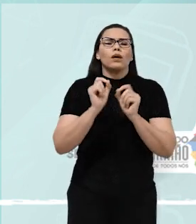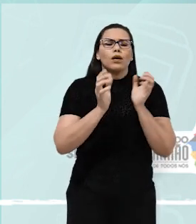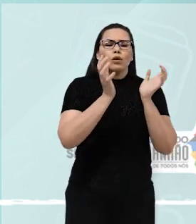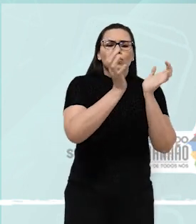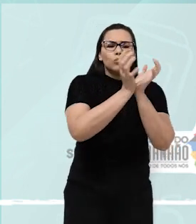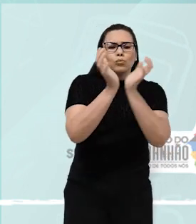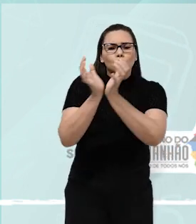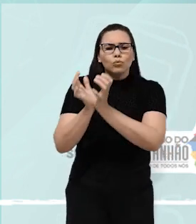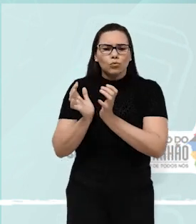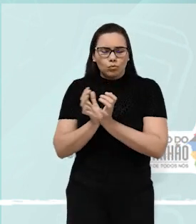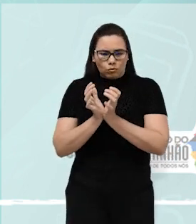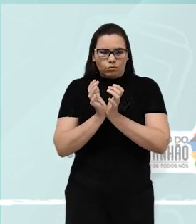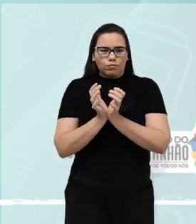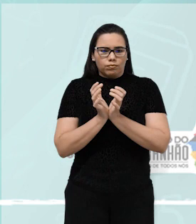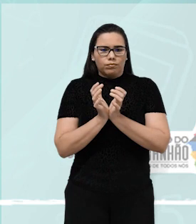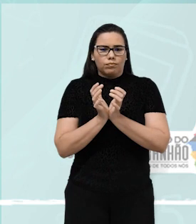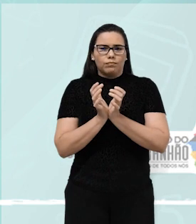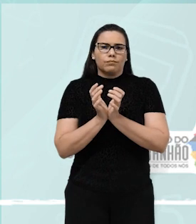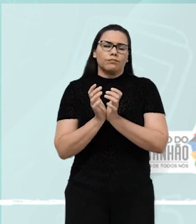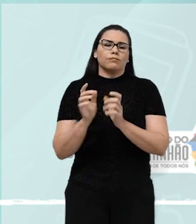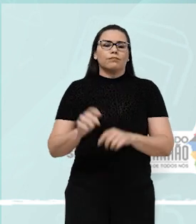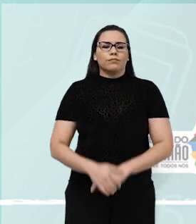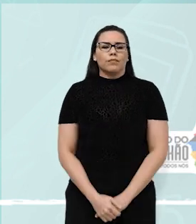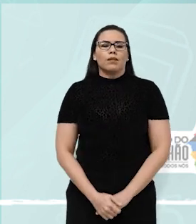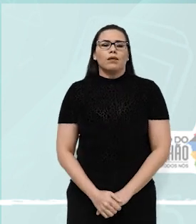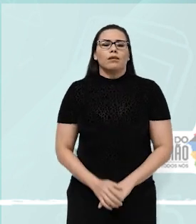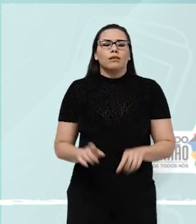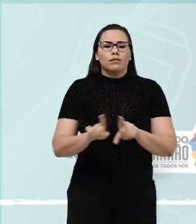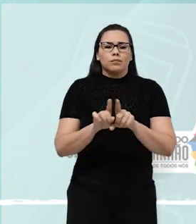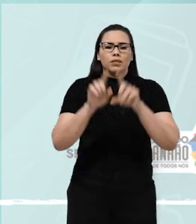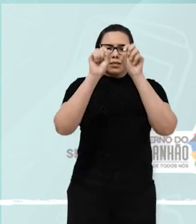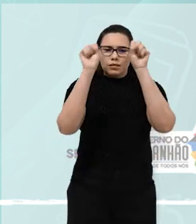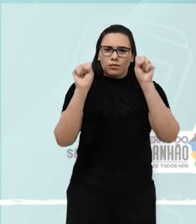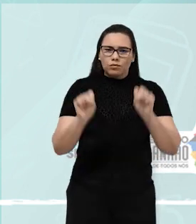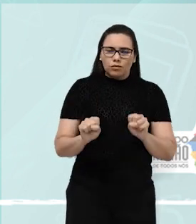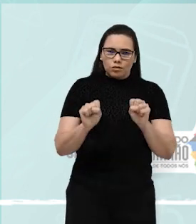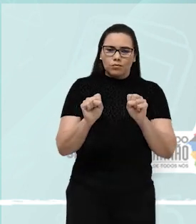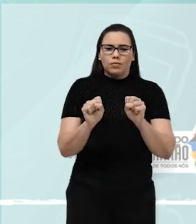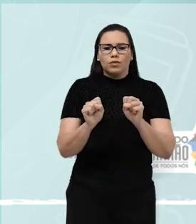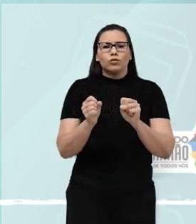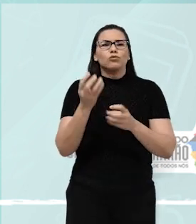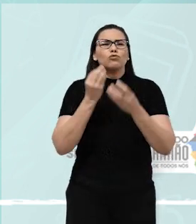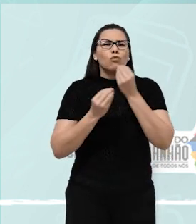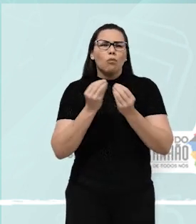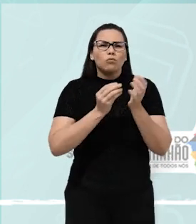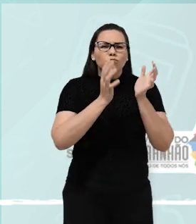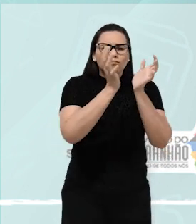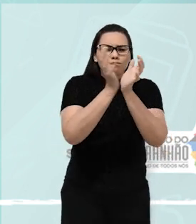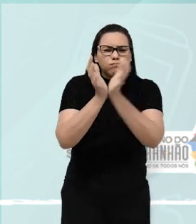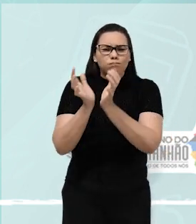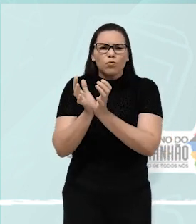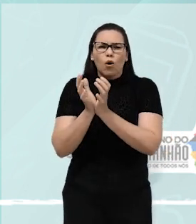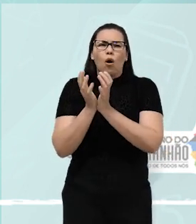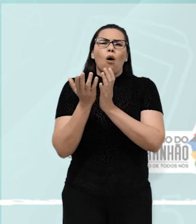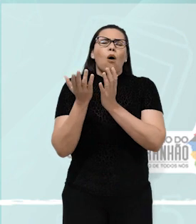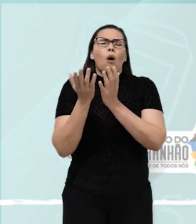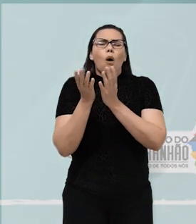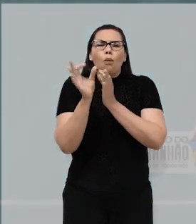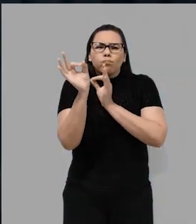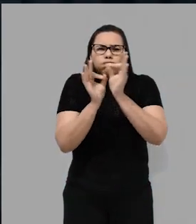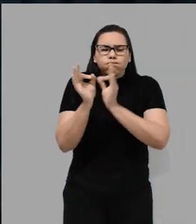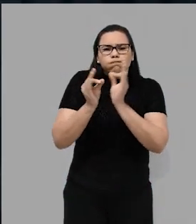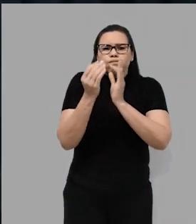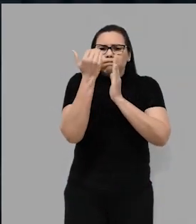evolutivo. E aí nós vamos falar sobre sistemas modernos de classificação biológica. Uma aula bem simples, né?